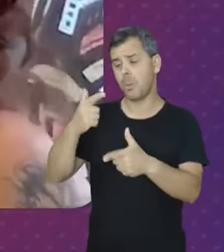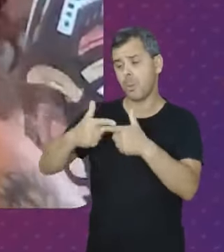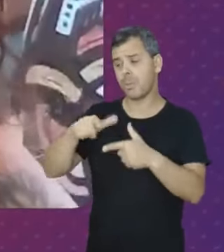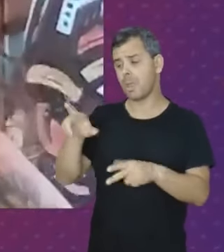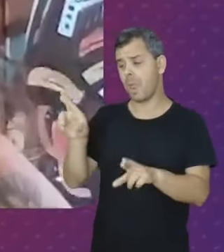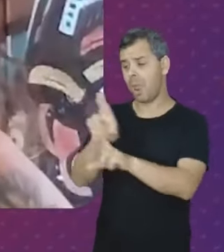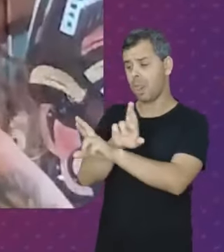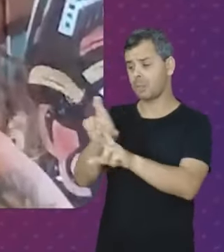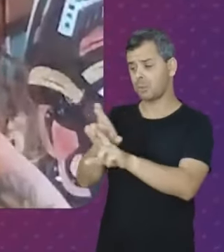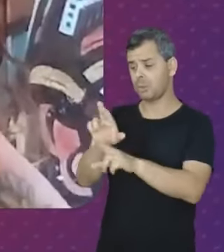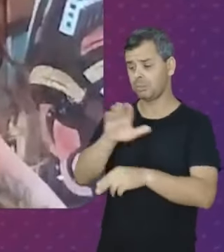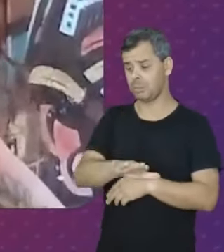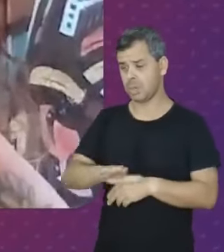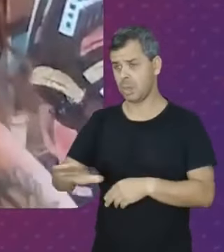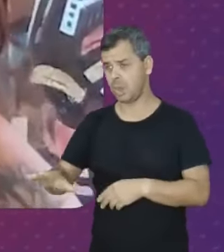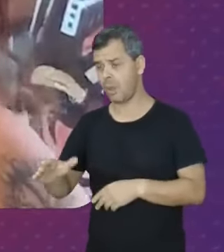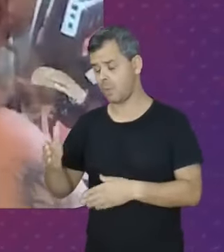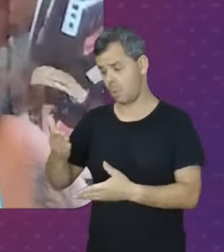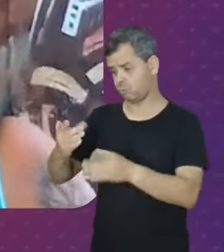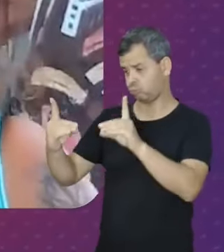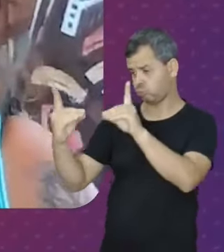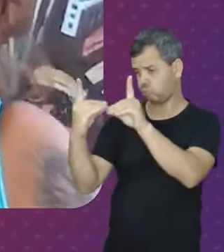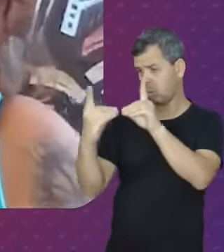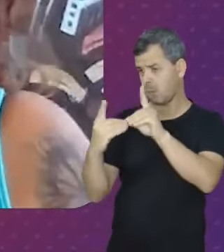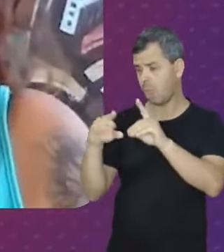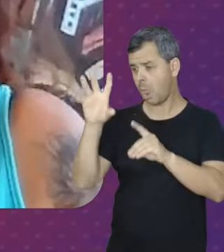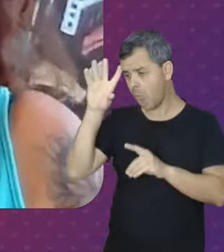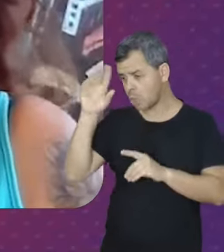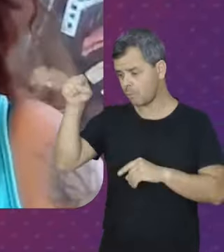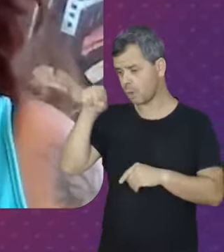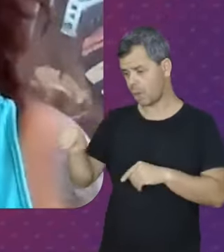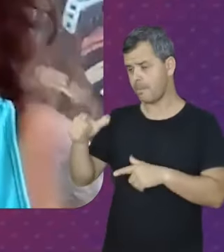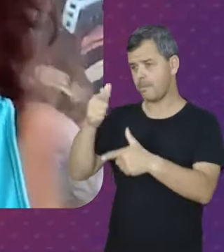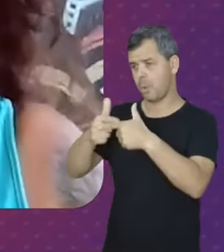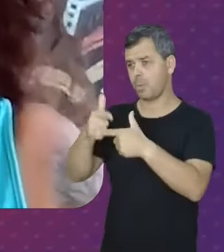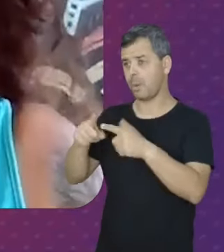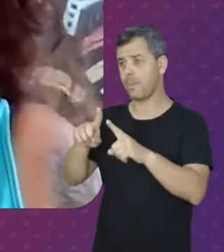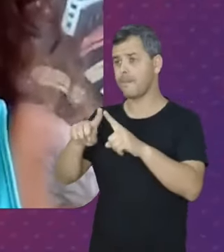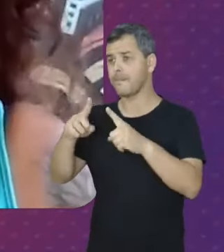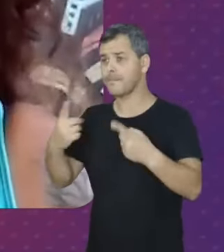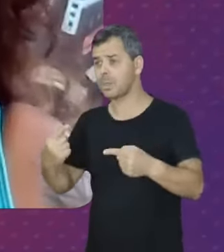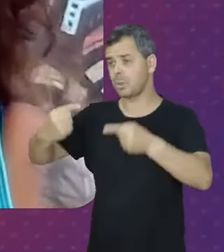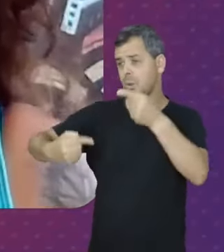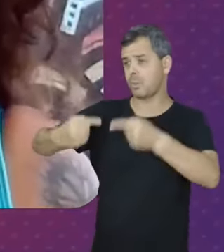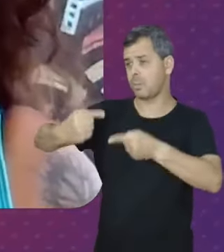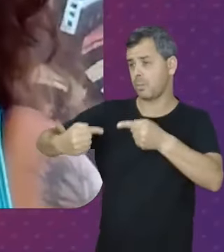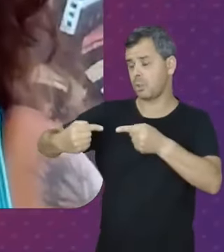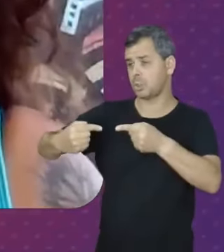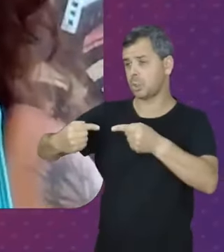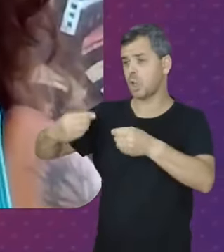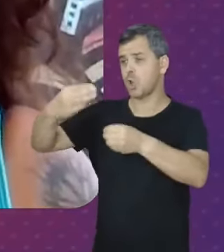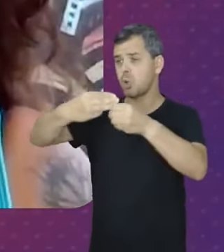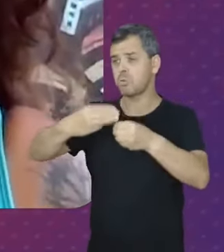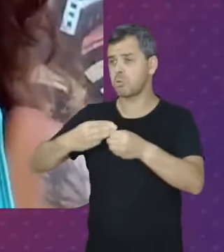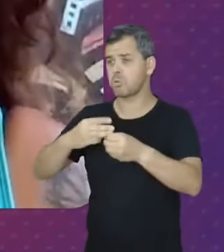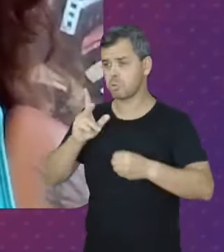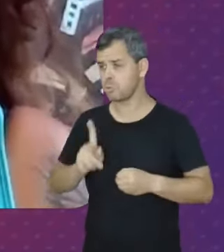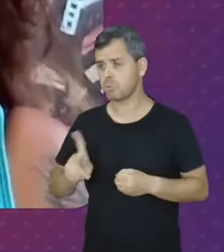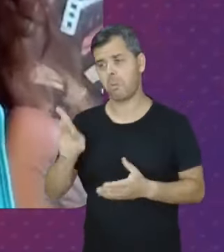violações continuam. Eu atendo aquele caso, resolvo aquele caso, só que as políticas no município continuam do mesmo